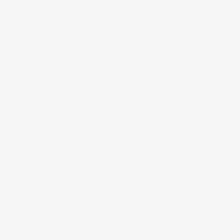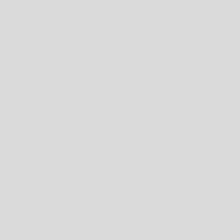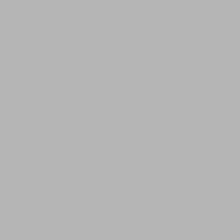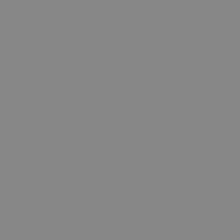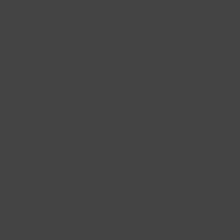e que o futuro futuro que palavra de otimismo, mais será Obrigado.